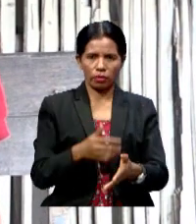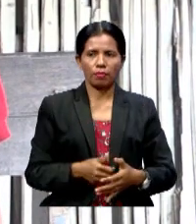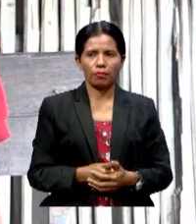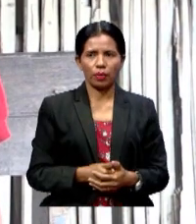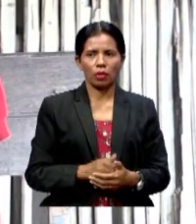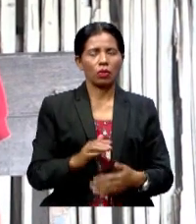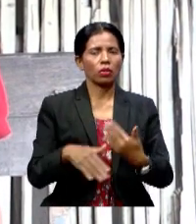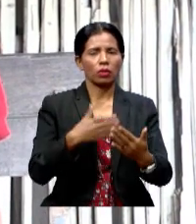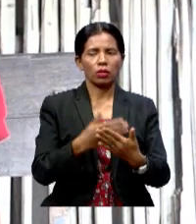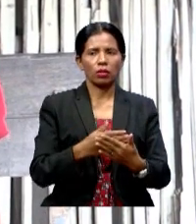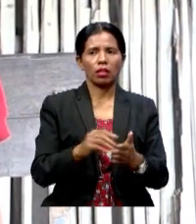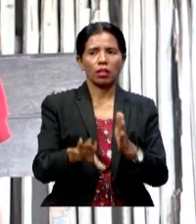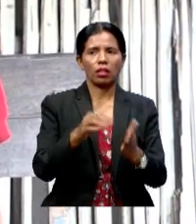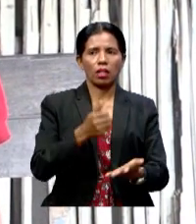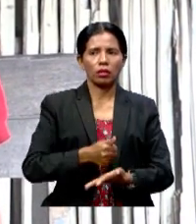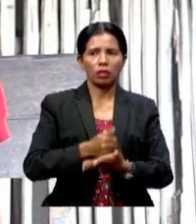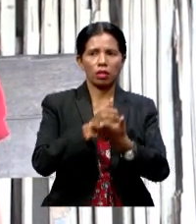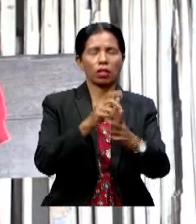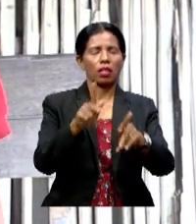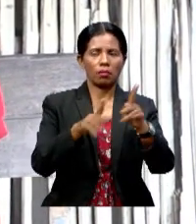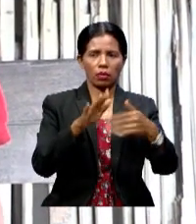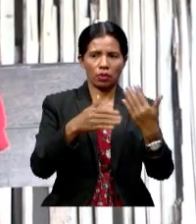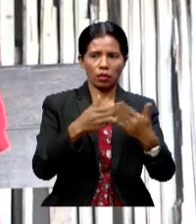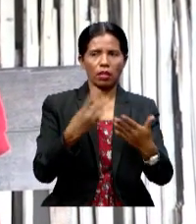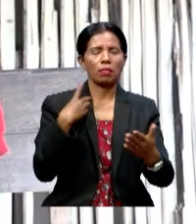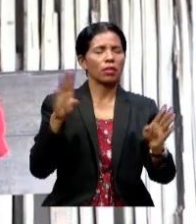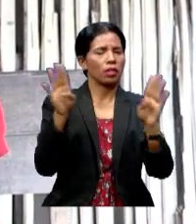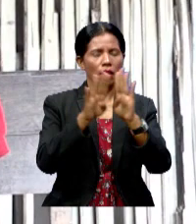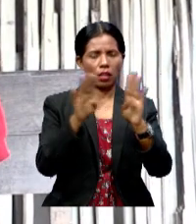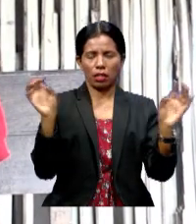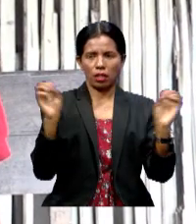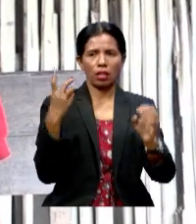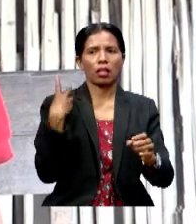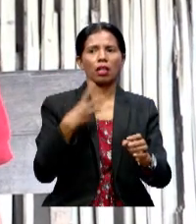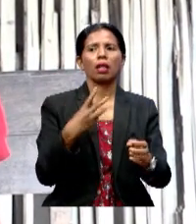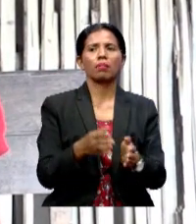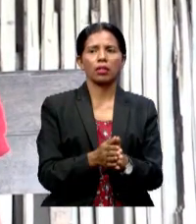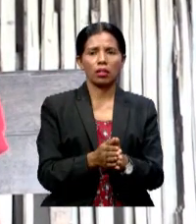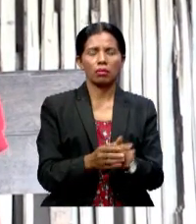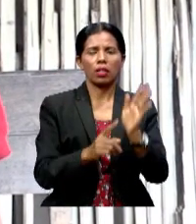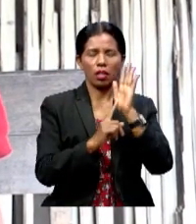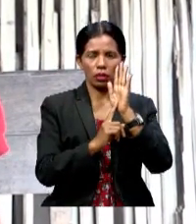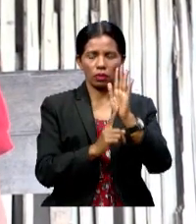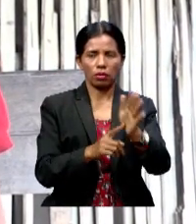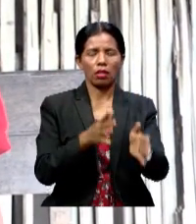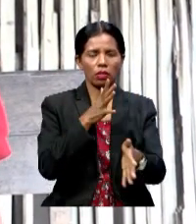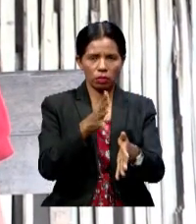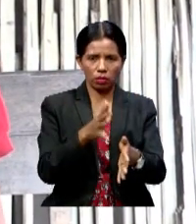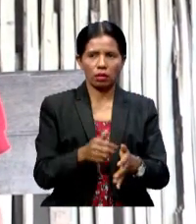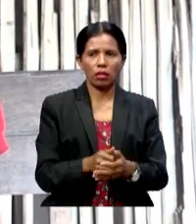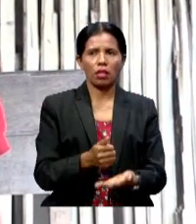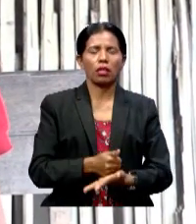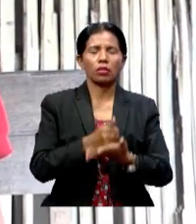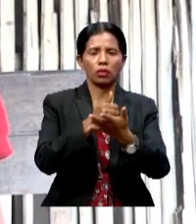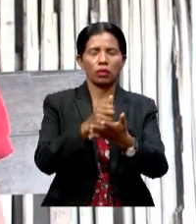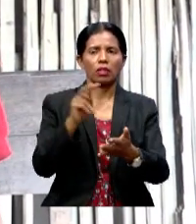Pokoknya buat nebe maka atuh hareba ami komunidade ngam tutahkan lain. Ami sempre mai buat bene ba esforço para ajuda